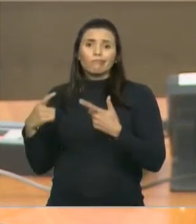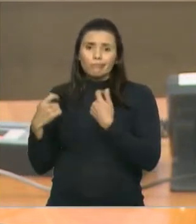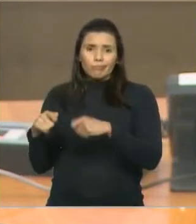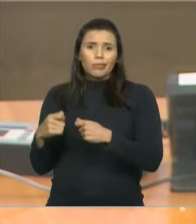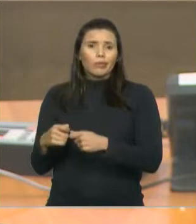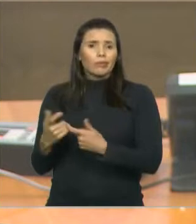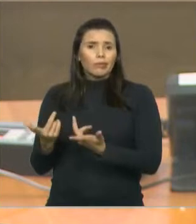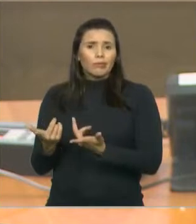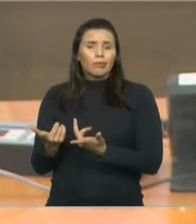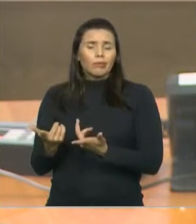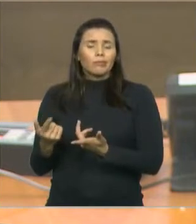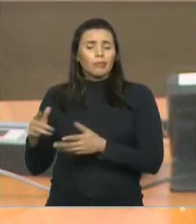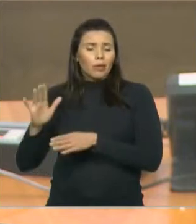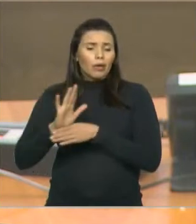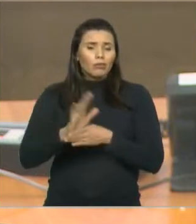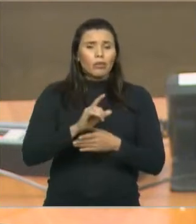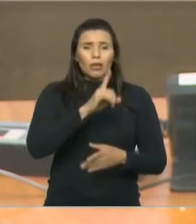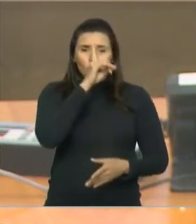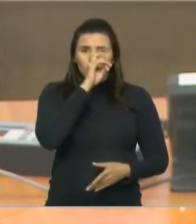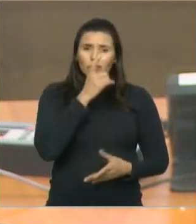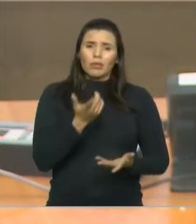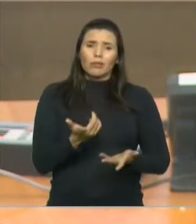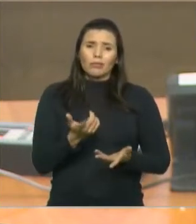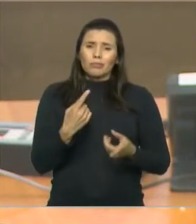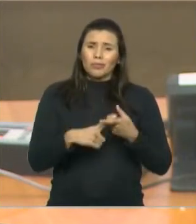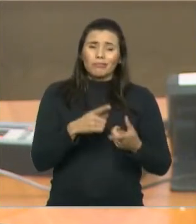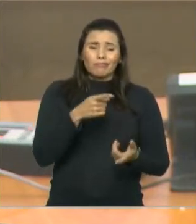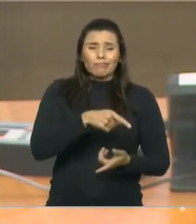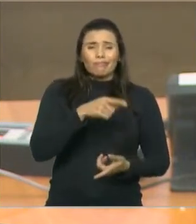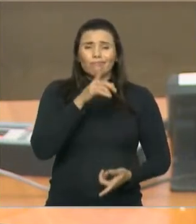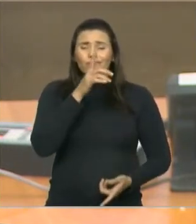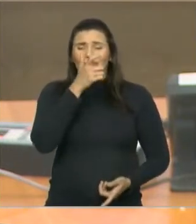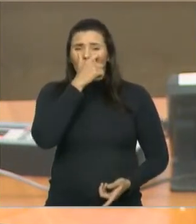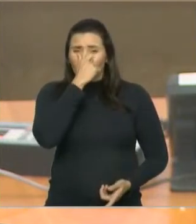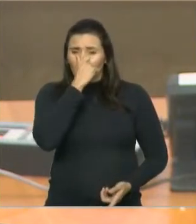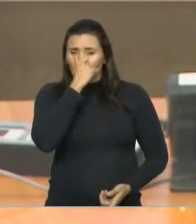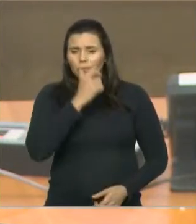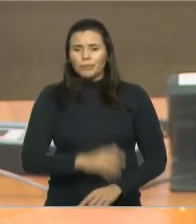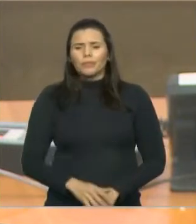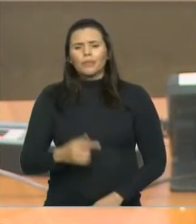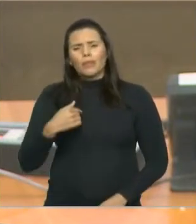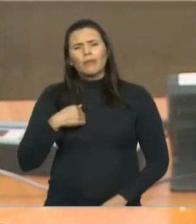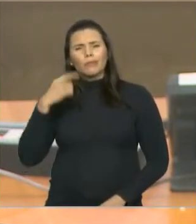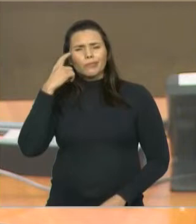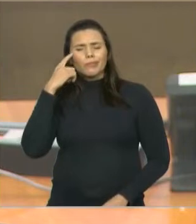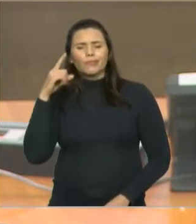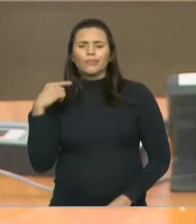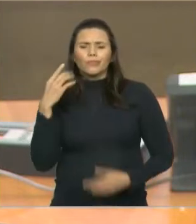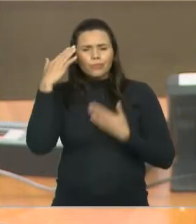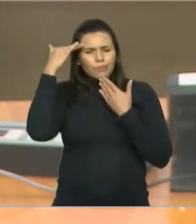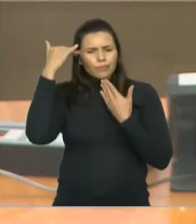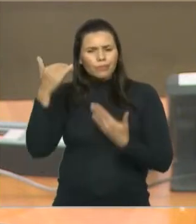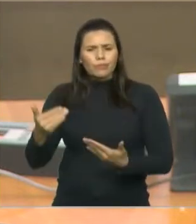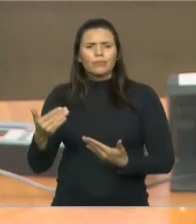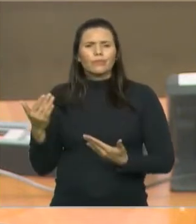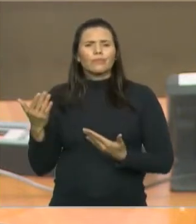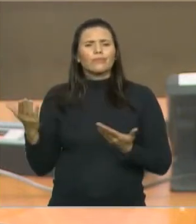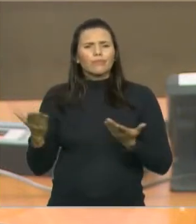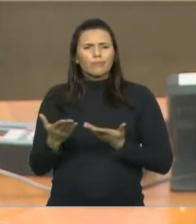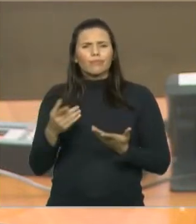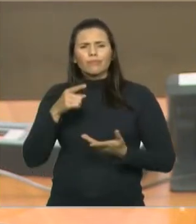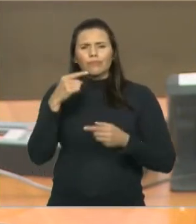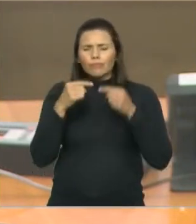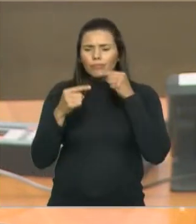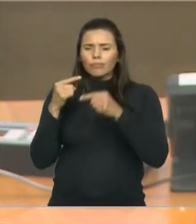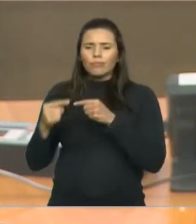do deputado Antônio, eu acho que a gente inicia o processo hoje. A gente agradece, o senhor tem discutido aqui nessa